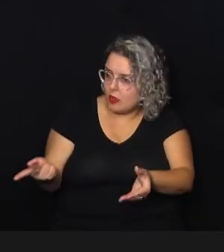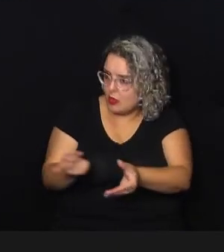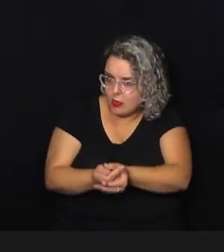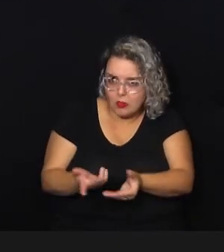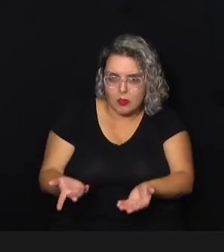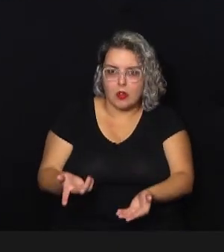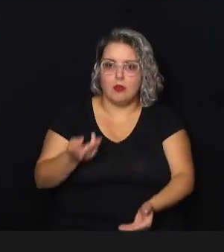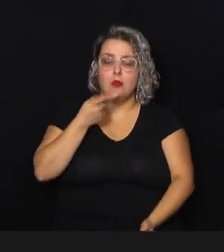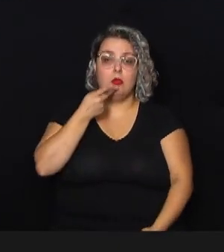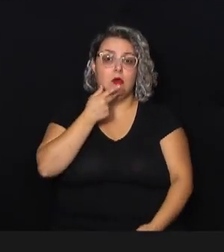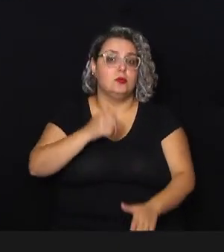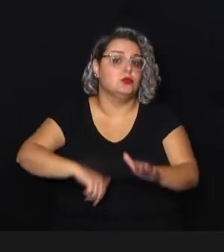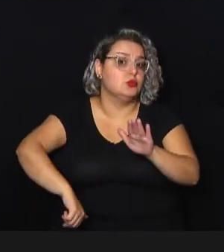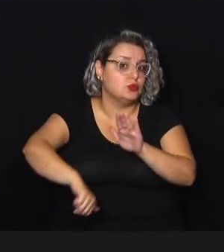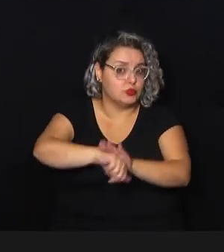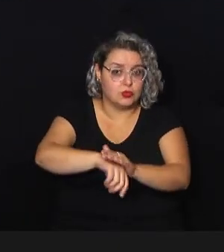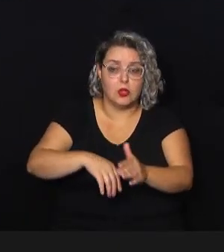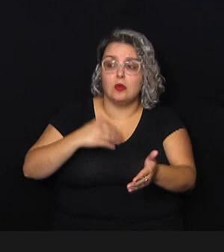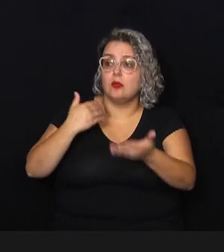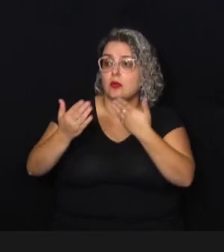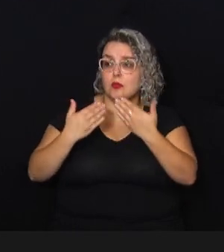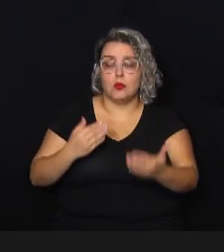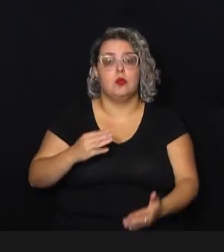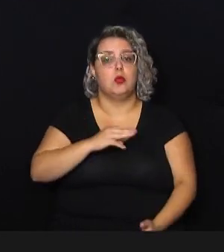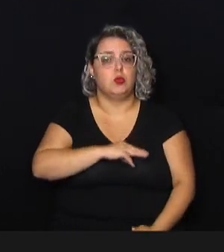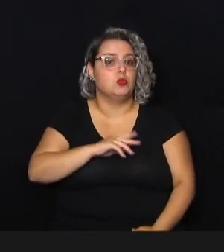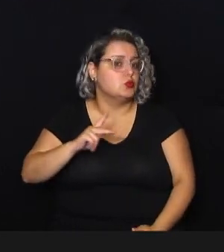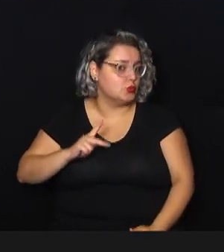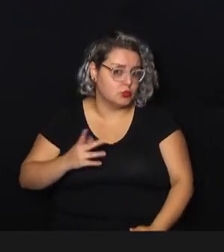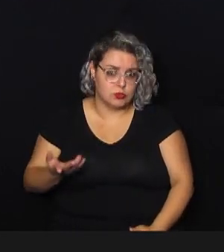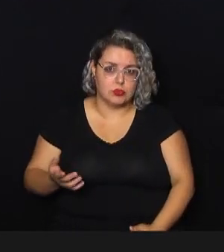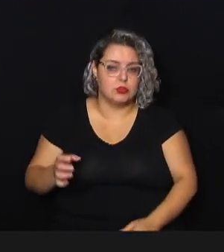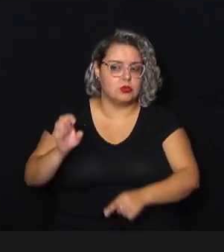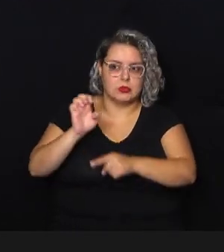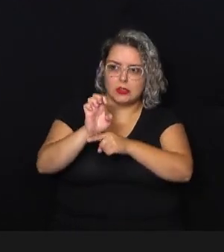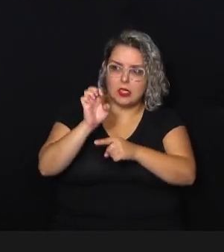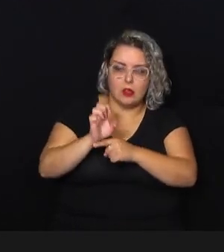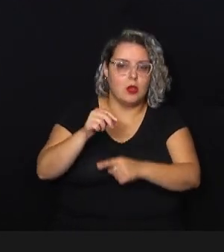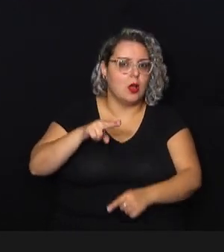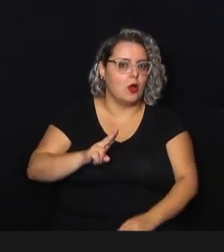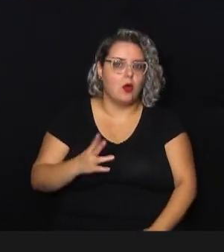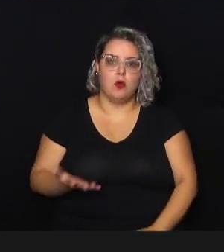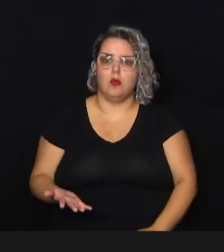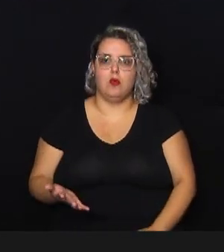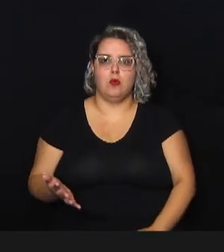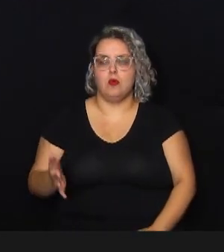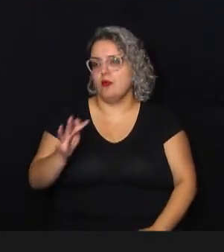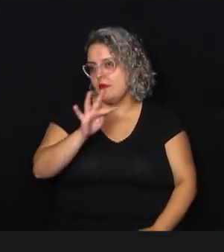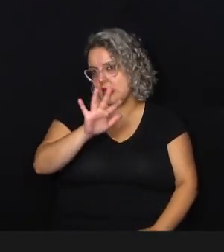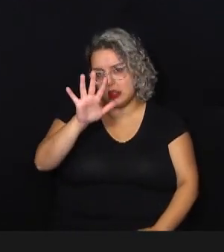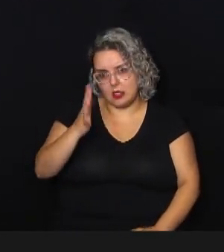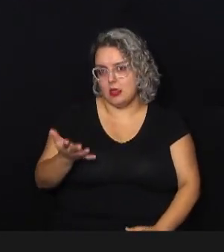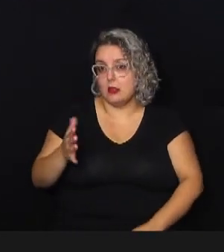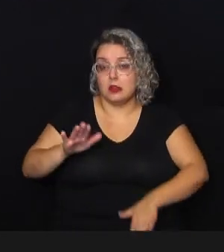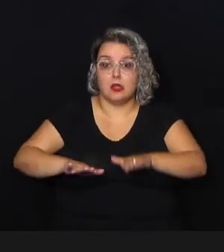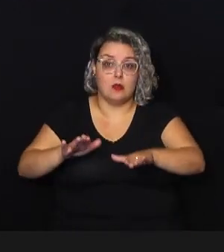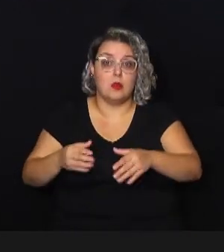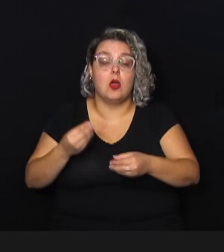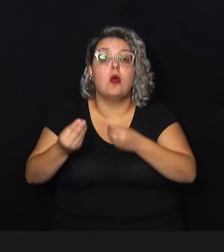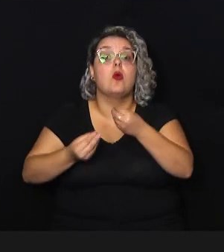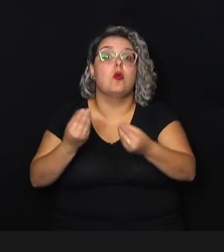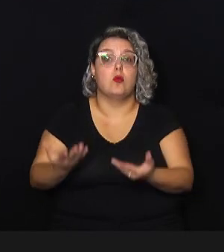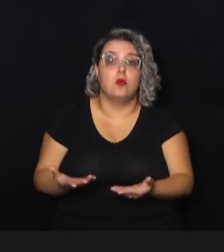falando de crime, nós vamos conversar com o Ministério Público, seja ele estadual, seja ele federal, a depender de como vão ser classificadas